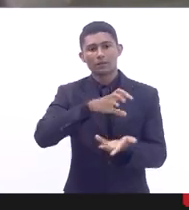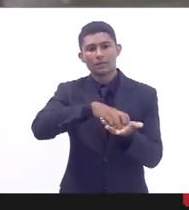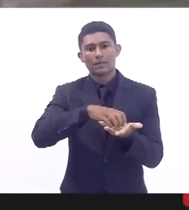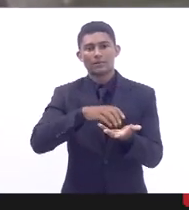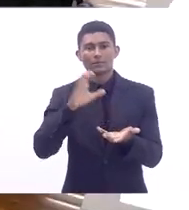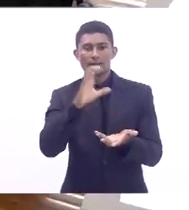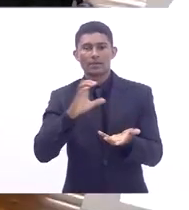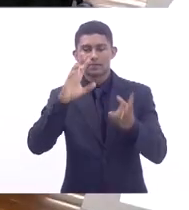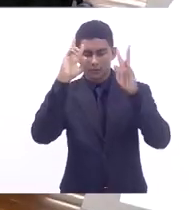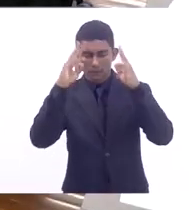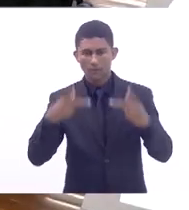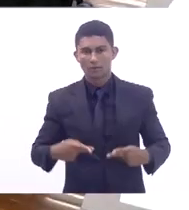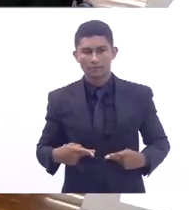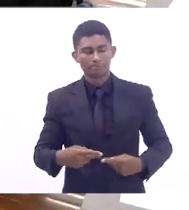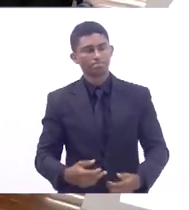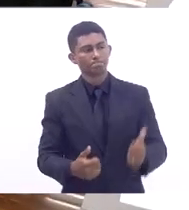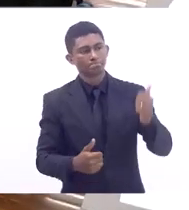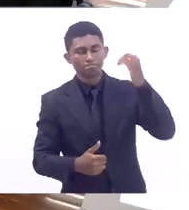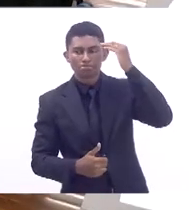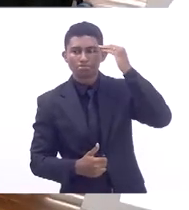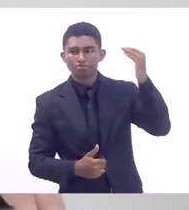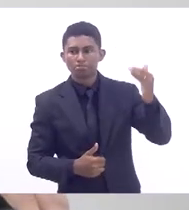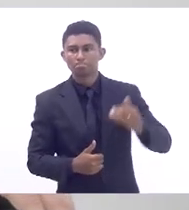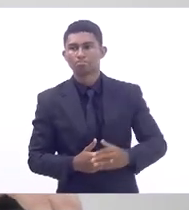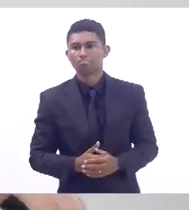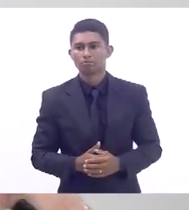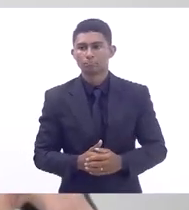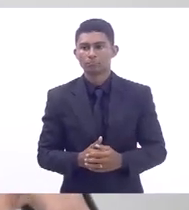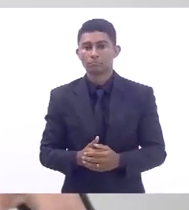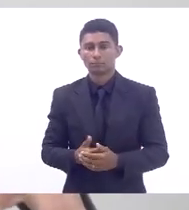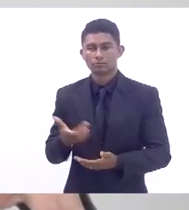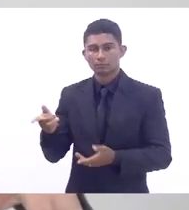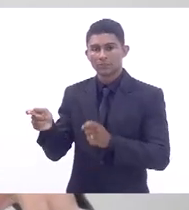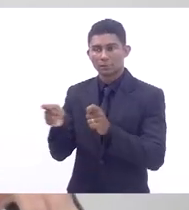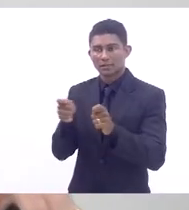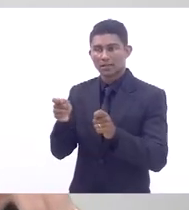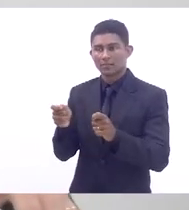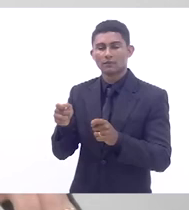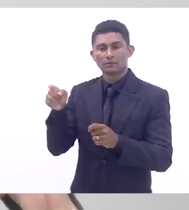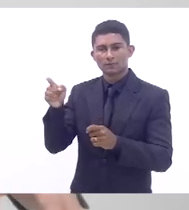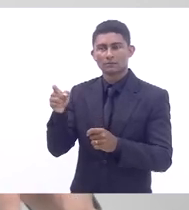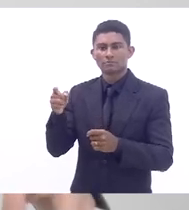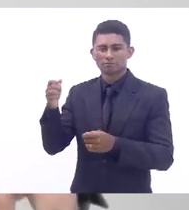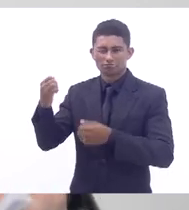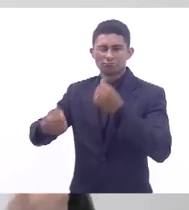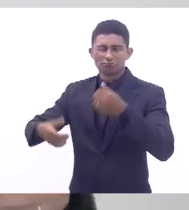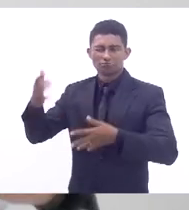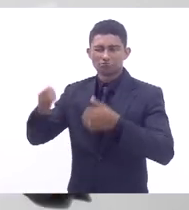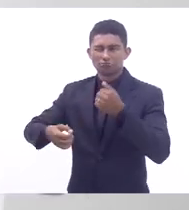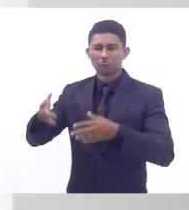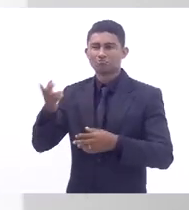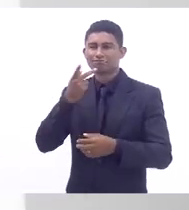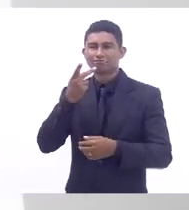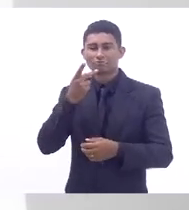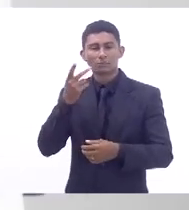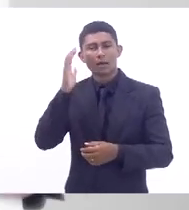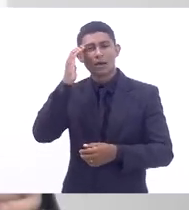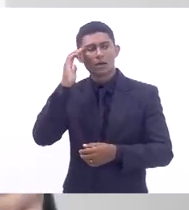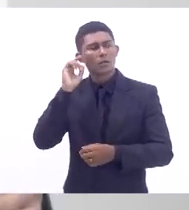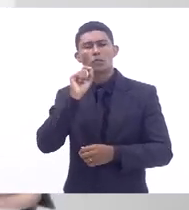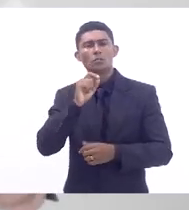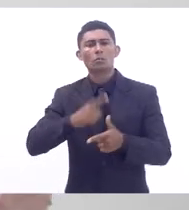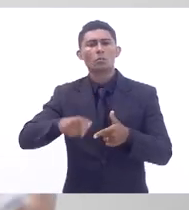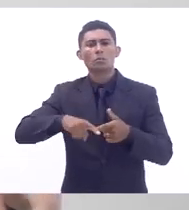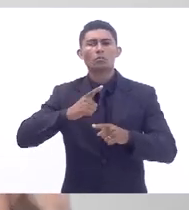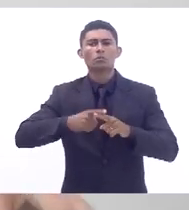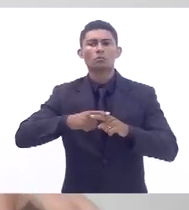do homem Obrigado Júlia após a fala que o da administração com a gente entendeu o que que gerou esse problema de luz e água a gente vê